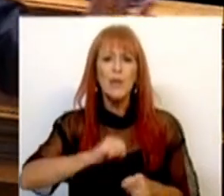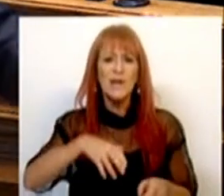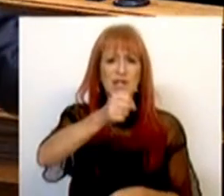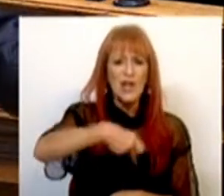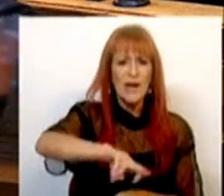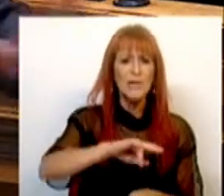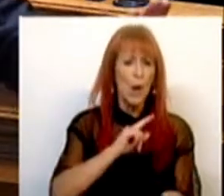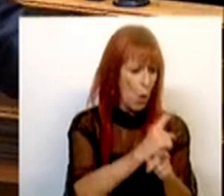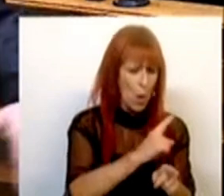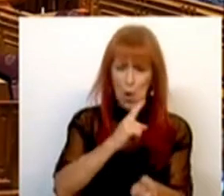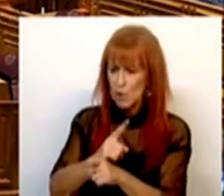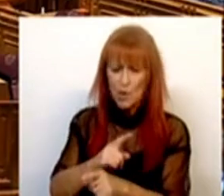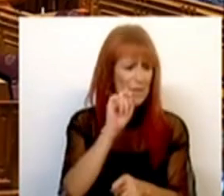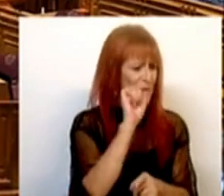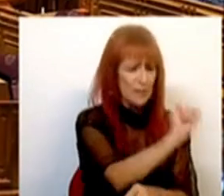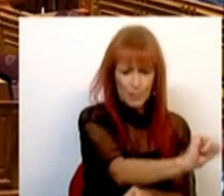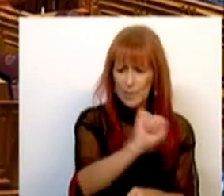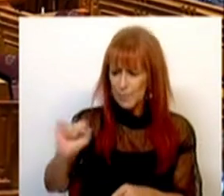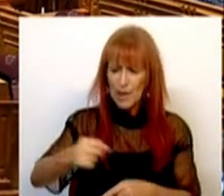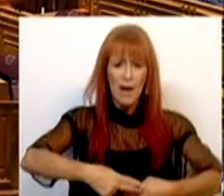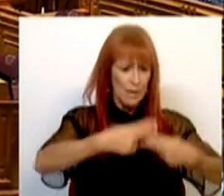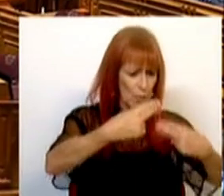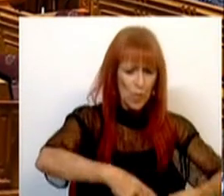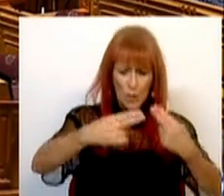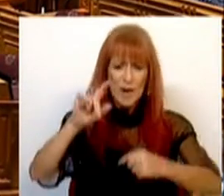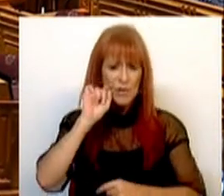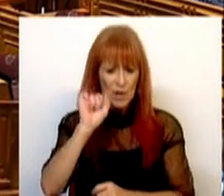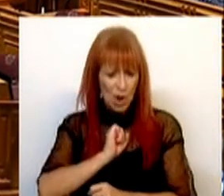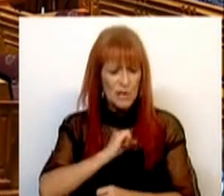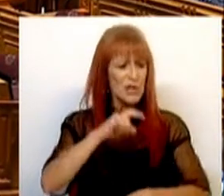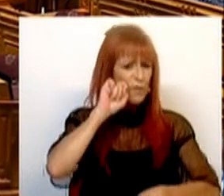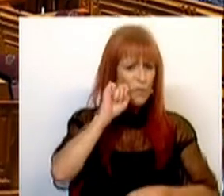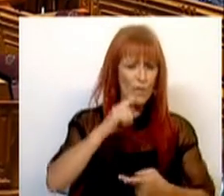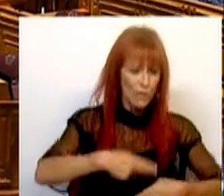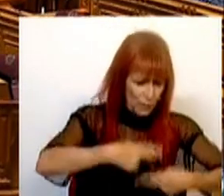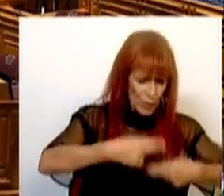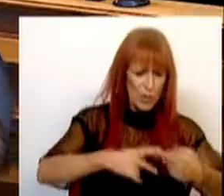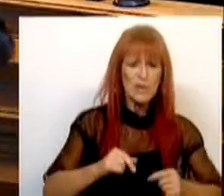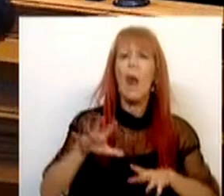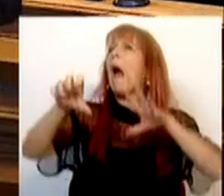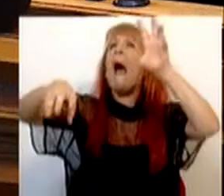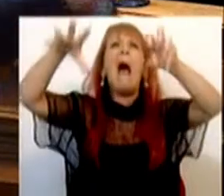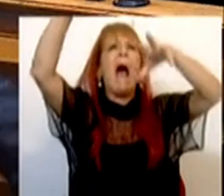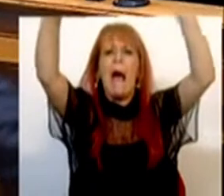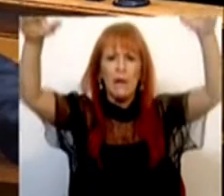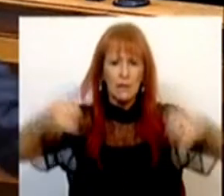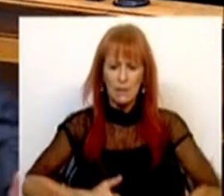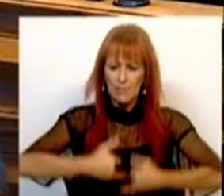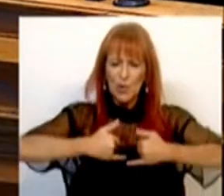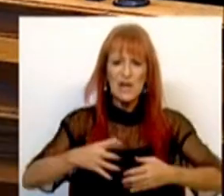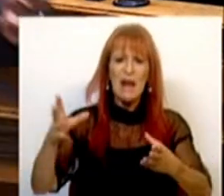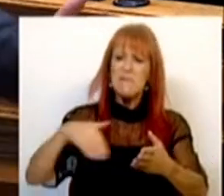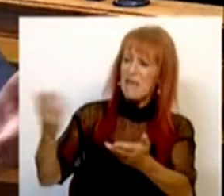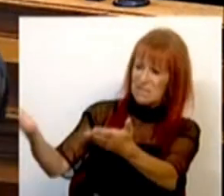GNR continuará a defender as fronteiras, a assegurar as nossas fronteiras, por mais papões que assustem, por mais medos